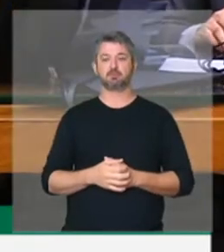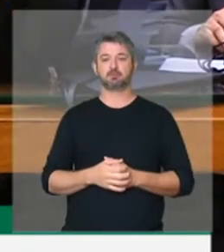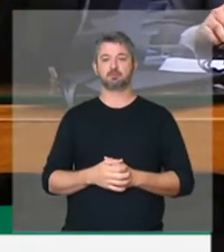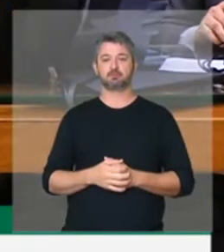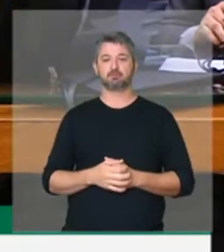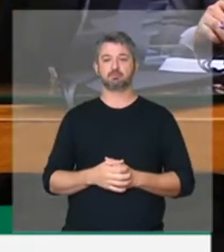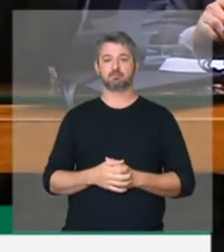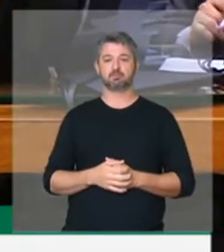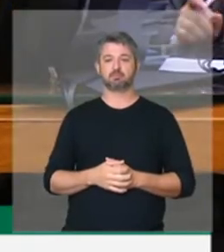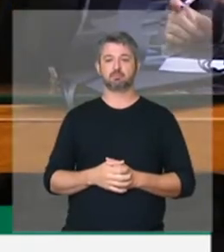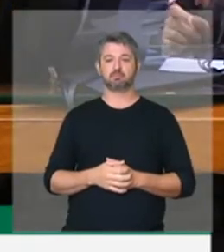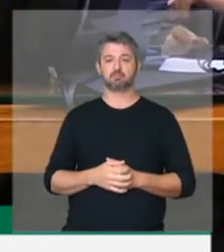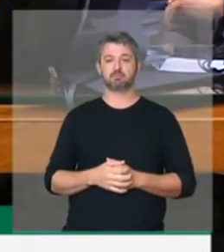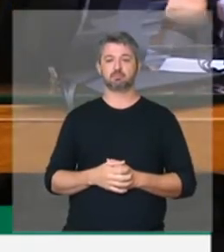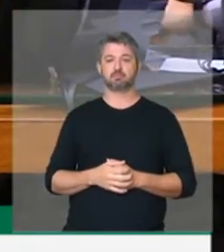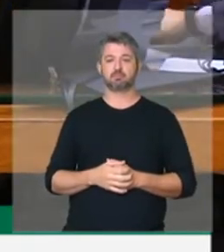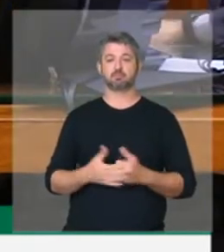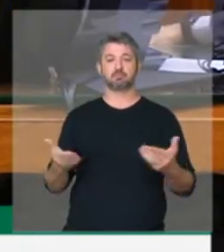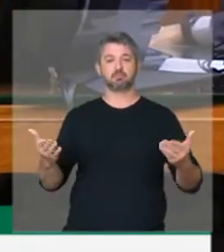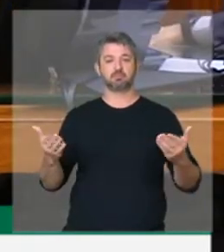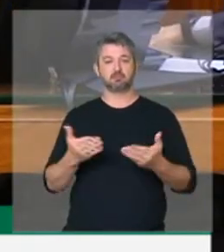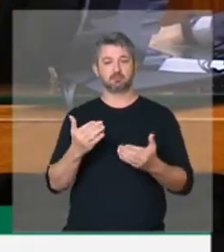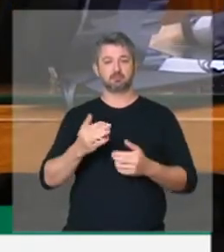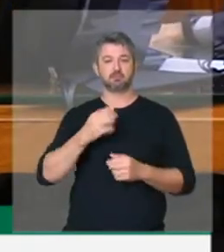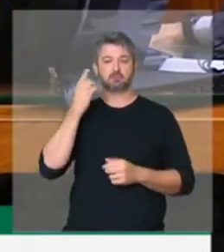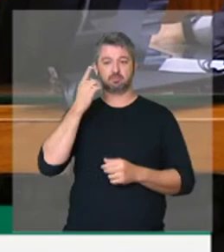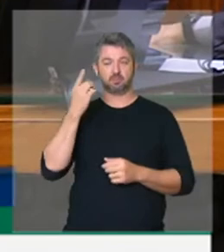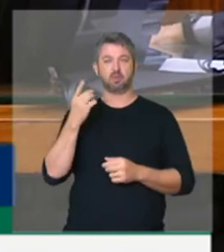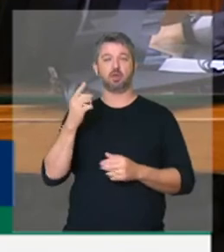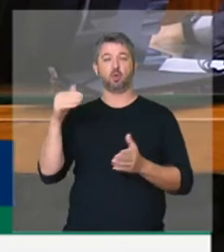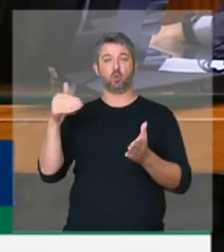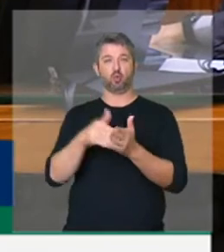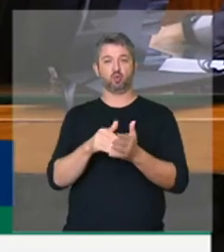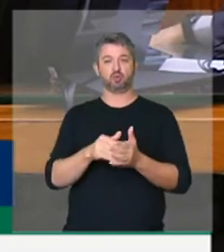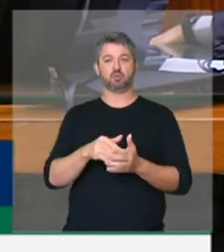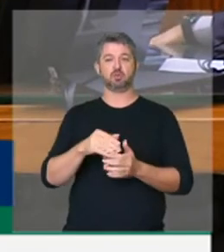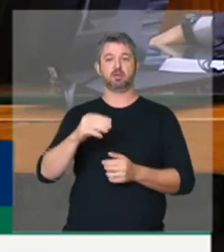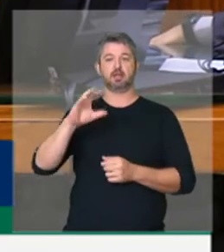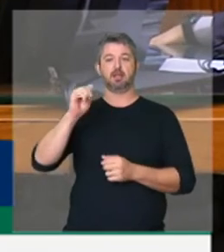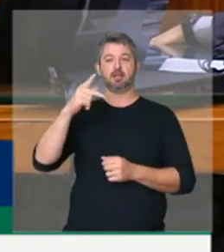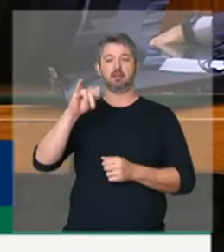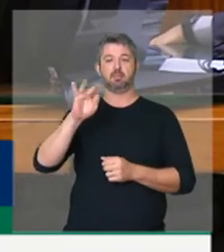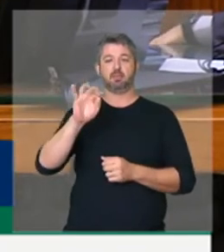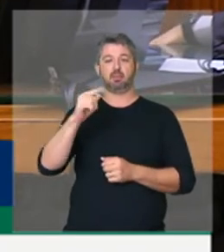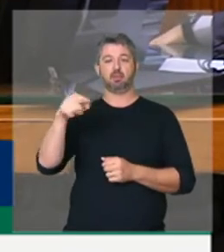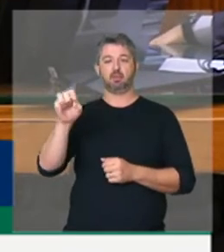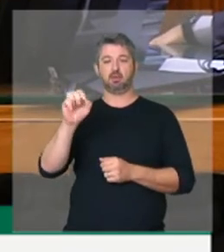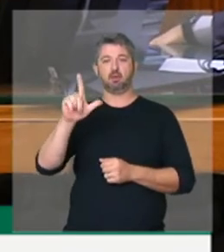Obrigado, deputado. Com a palavra agora, antes de encerrarmos, o deputado Capitão Alberto Neto.